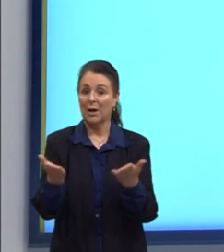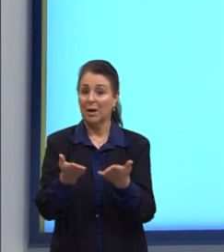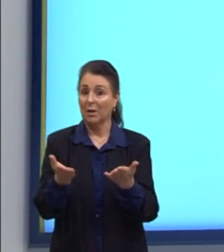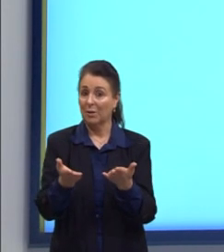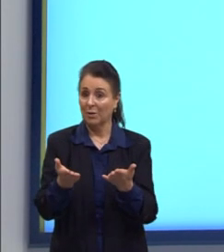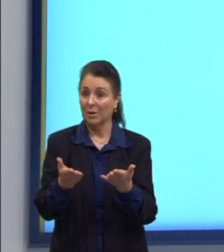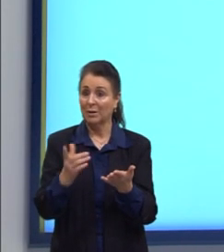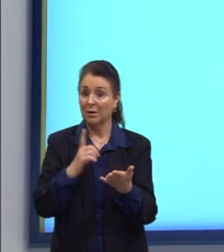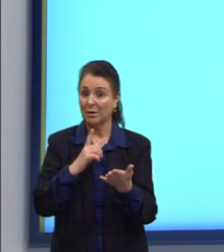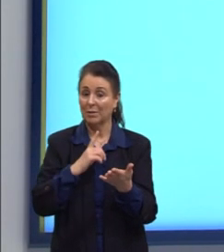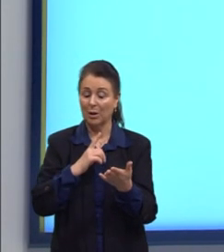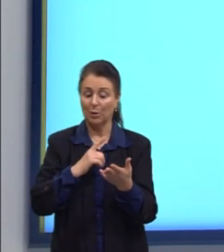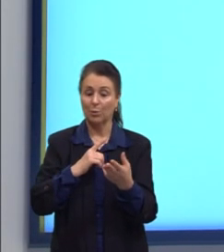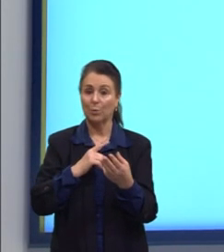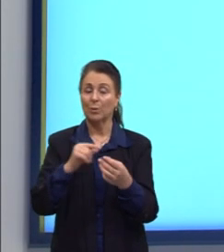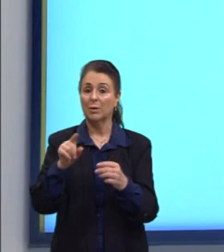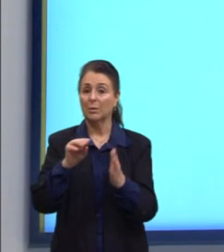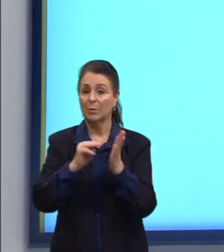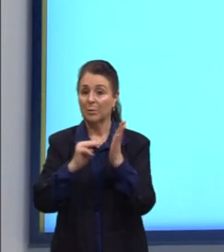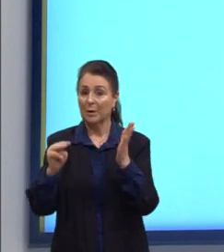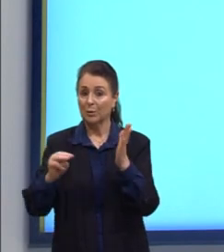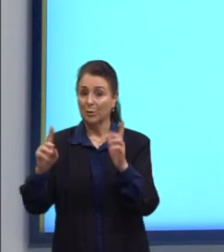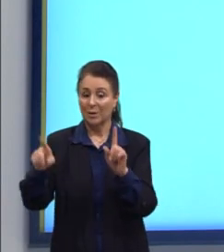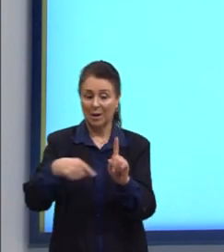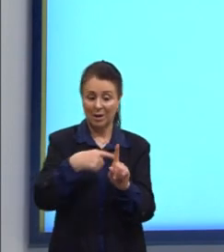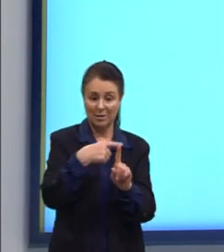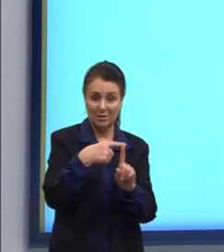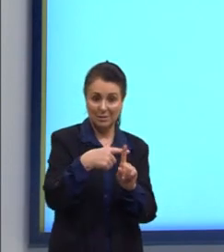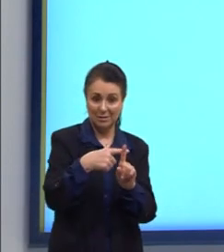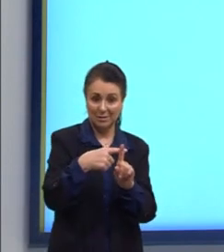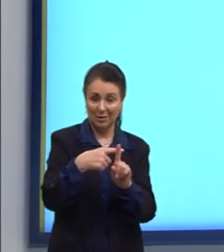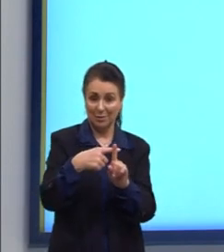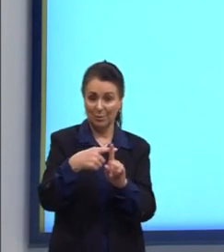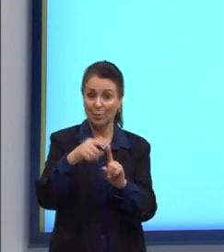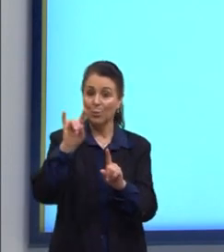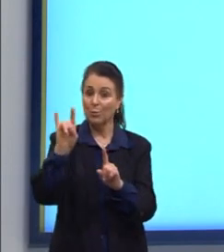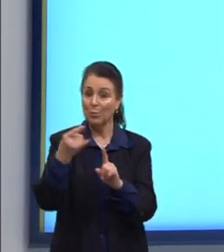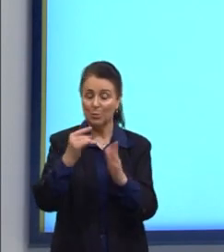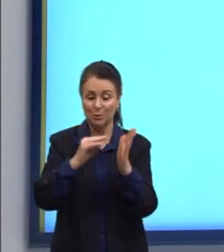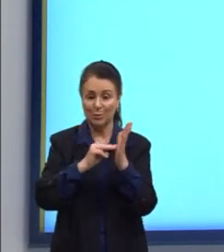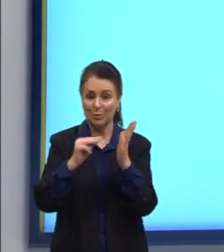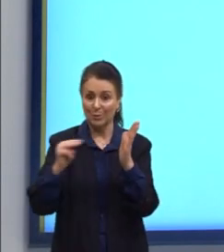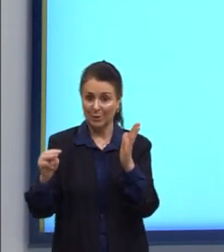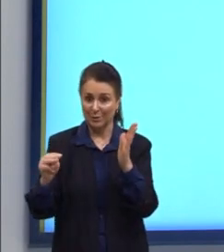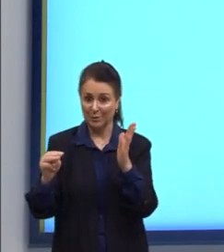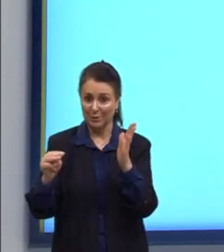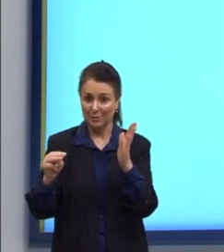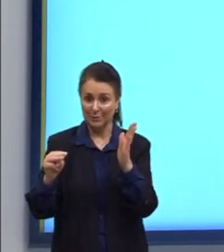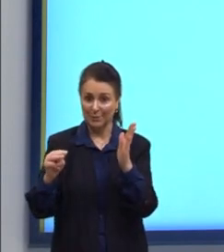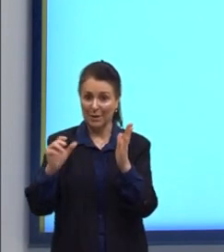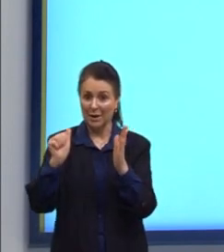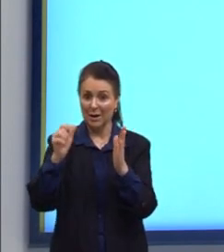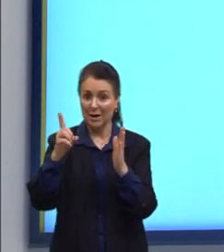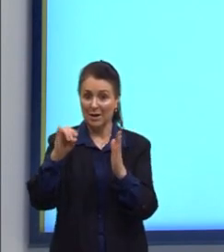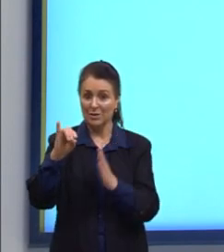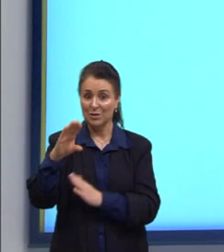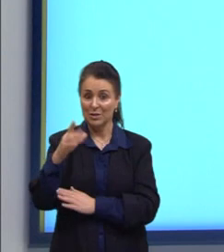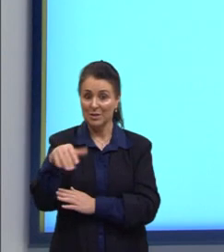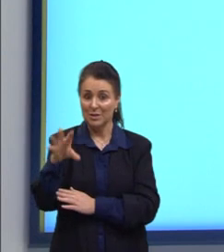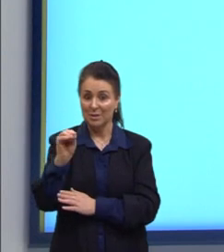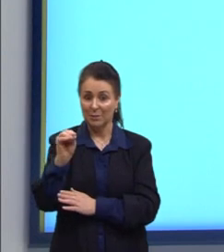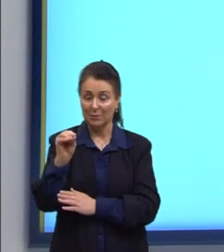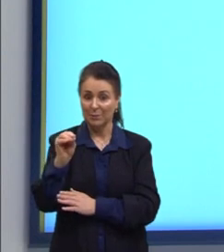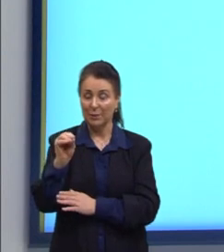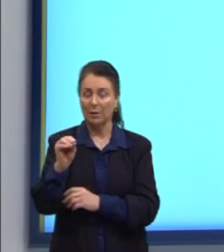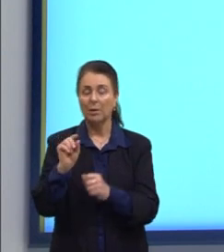aí falei para vocês que tem também o método da adição o último método que a gente vai estudar né na aula de hoje ele consiste